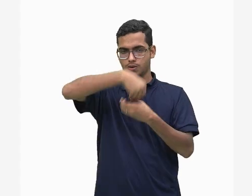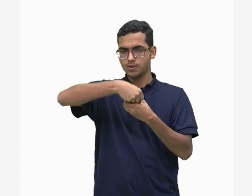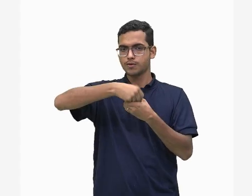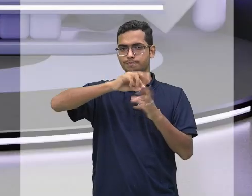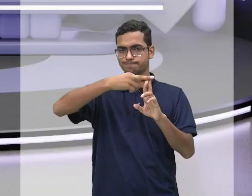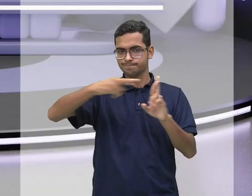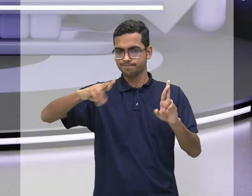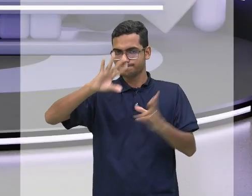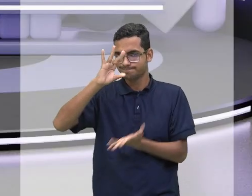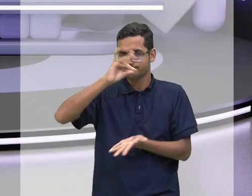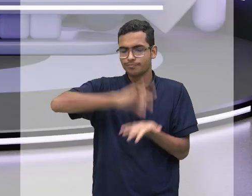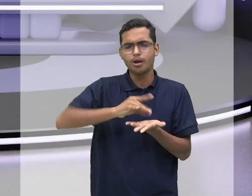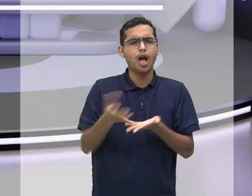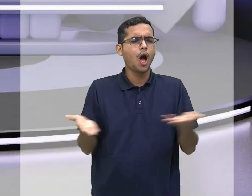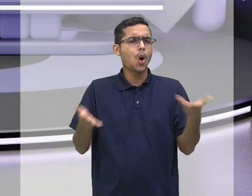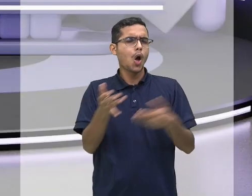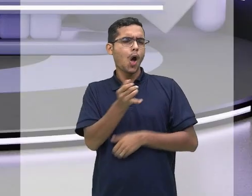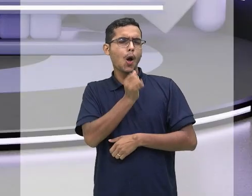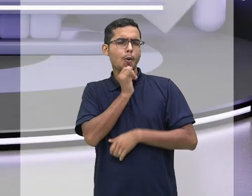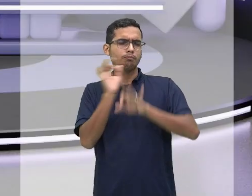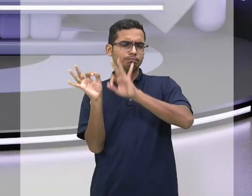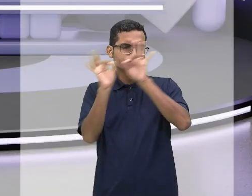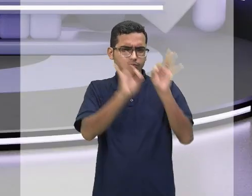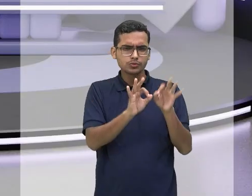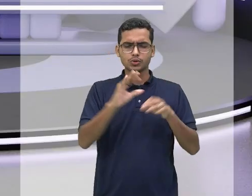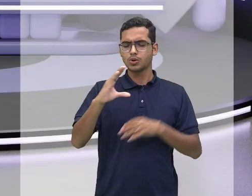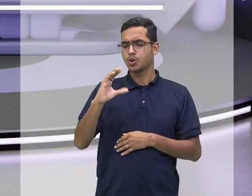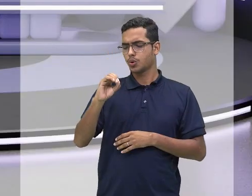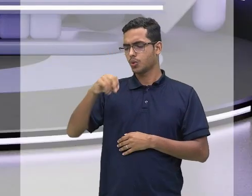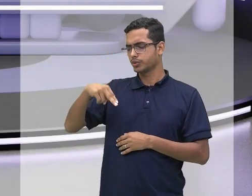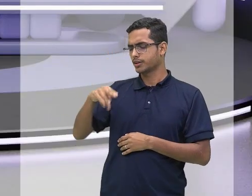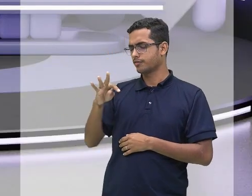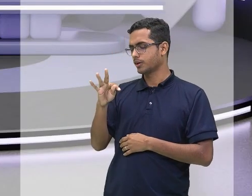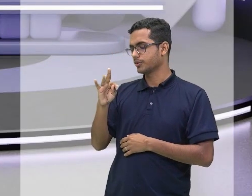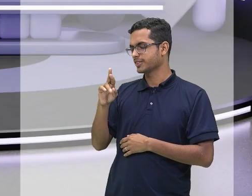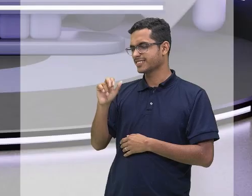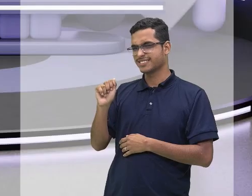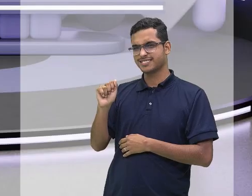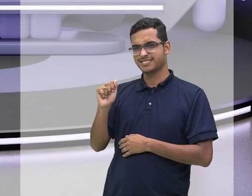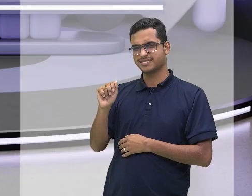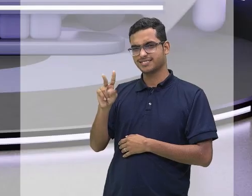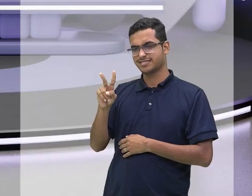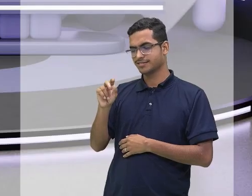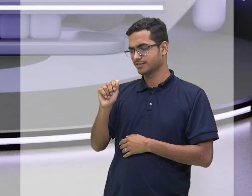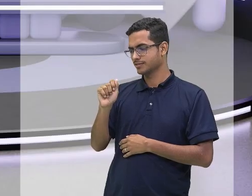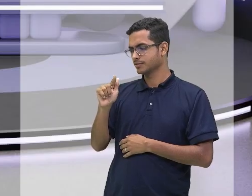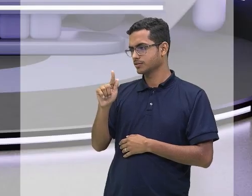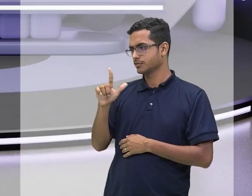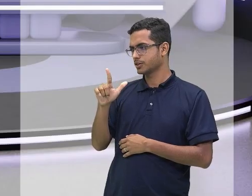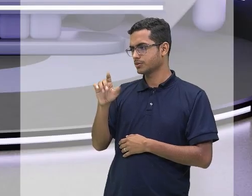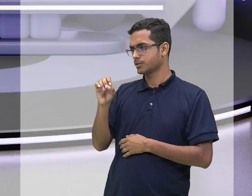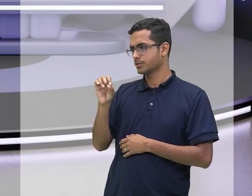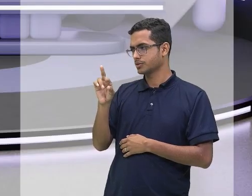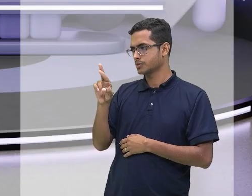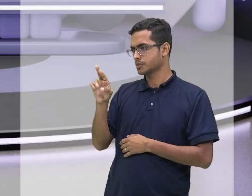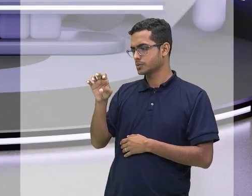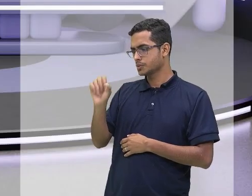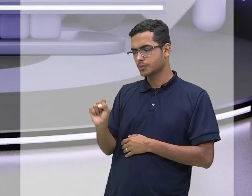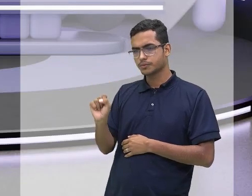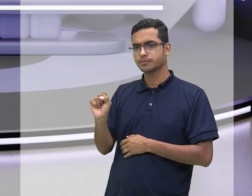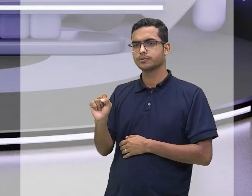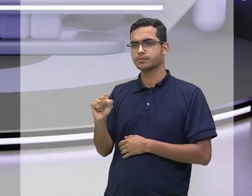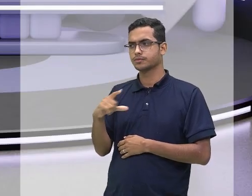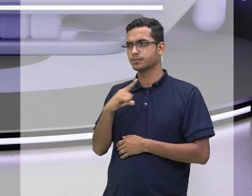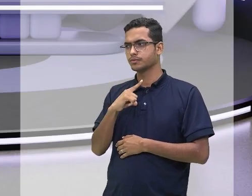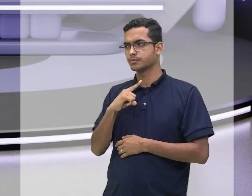pensar nos exemplos de contravalores. Quando nós falamos sobre valor, agora podemos falar sobre exemplos. Para pensar que diante